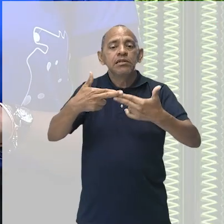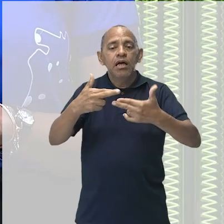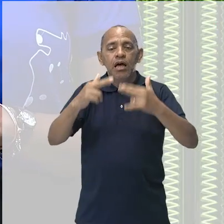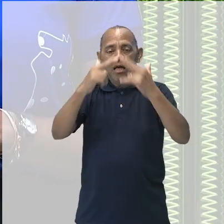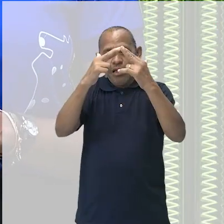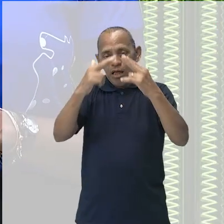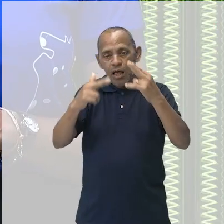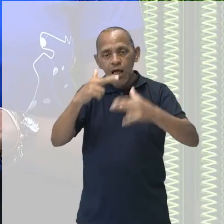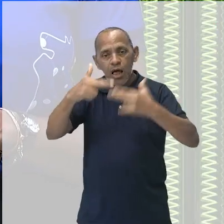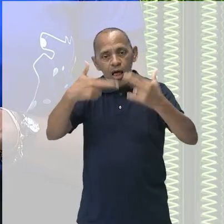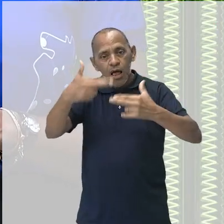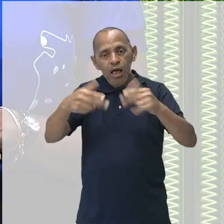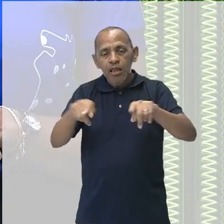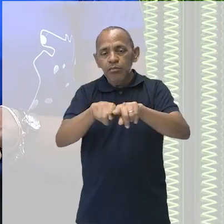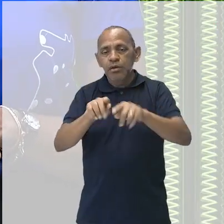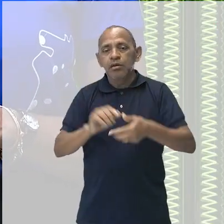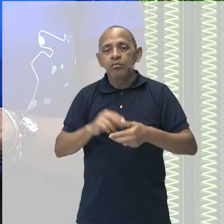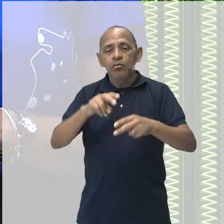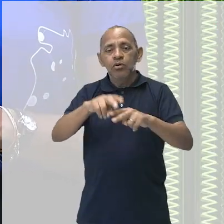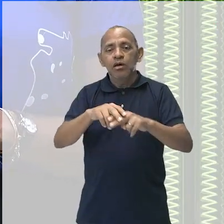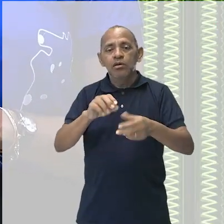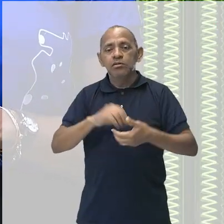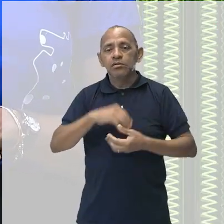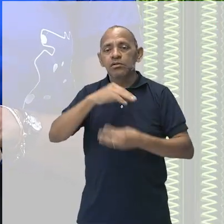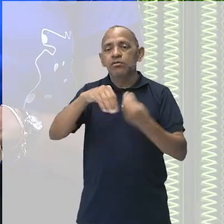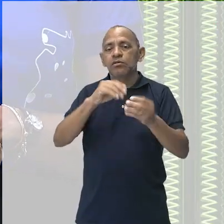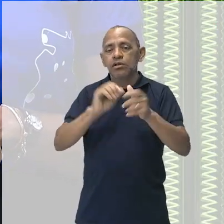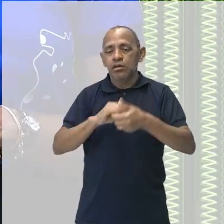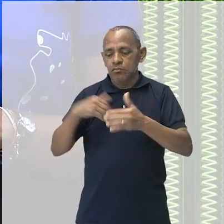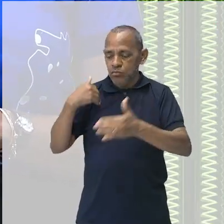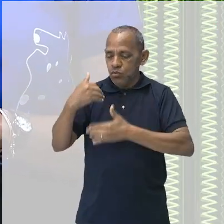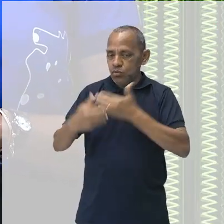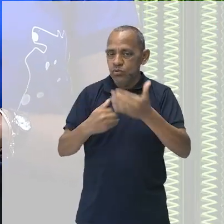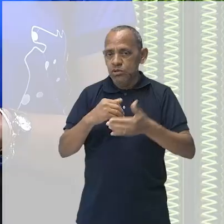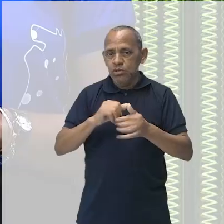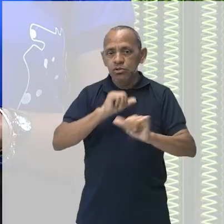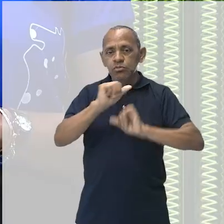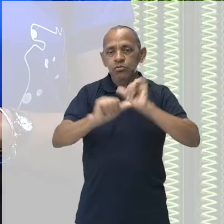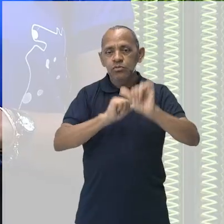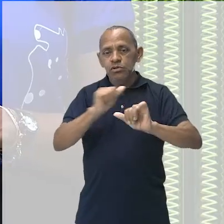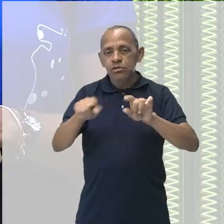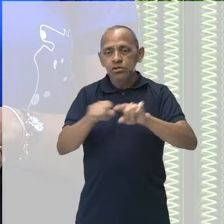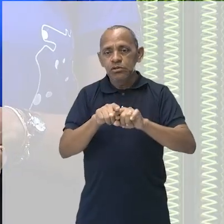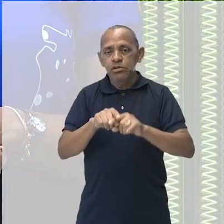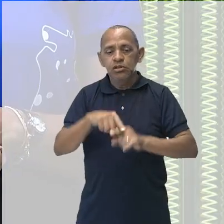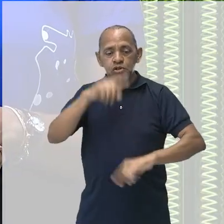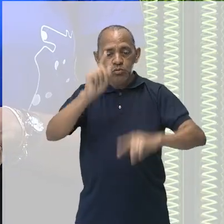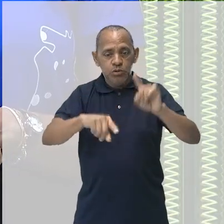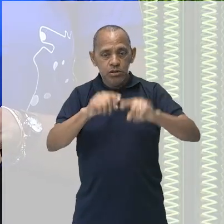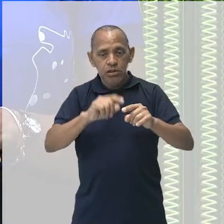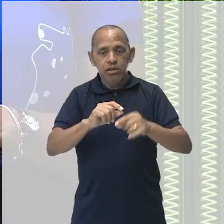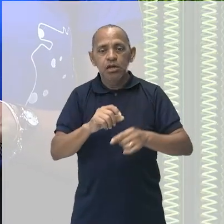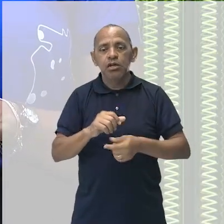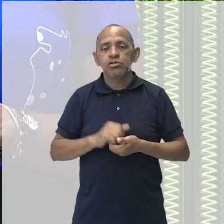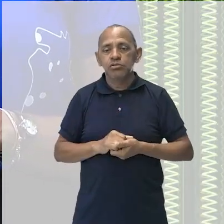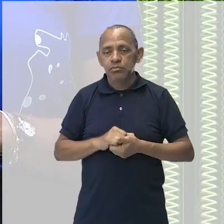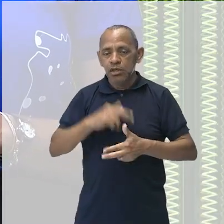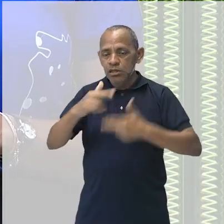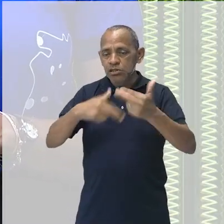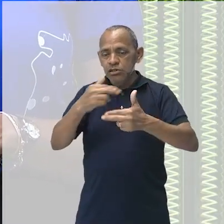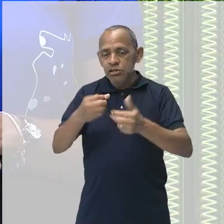R de reciclar, por sua vez, envolve o processo de transformar resíduos em novos produtos.